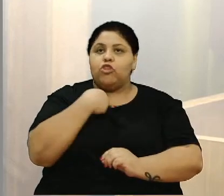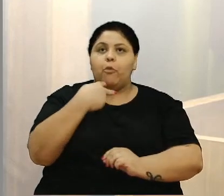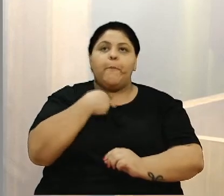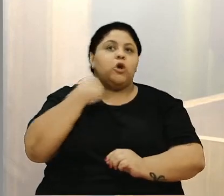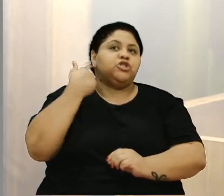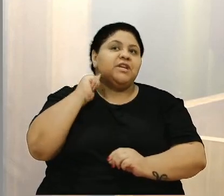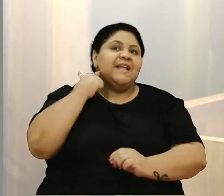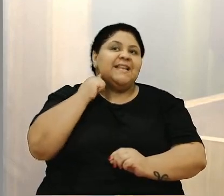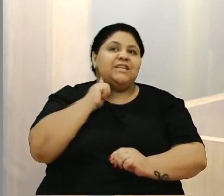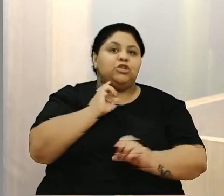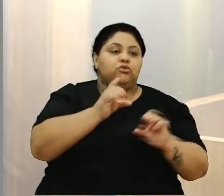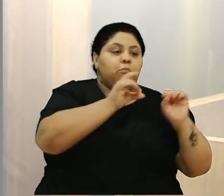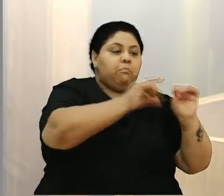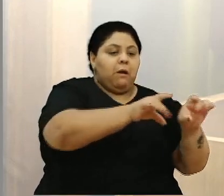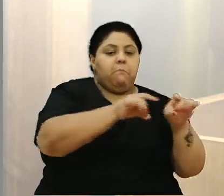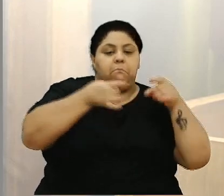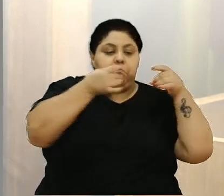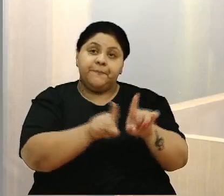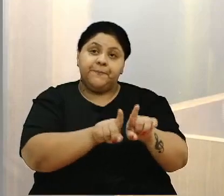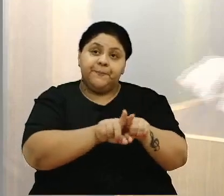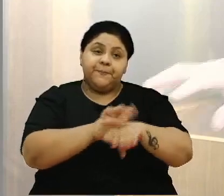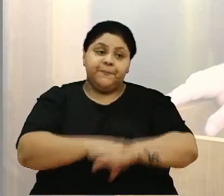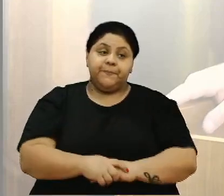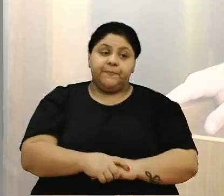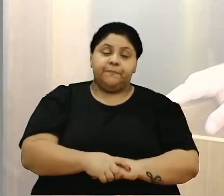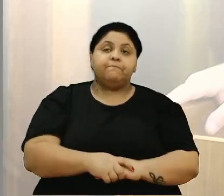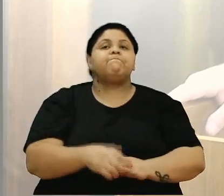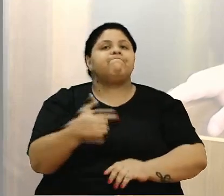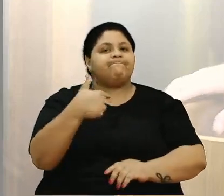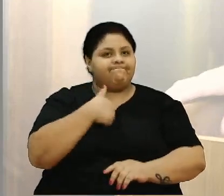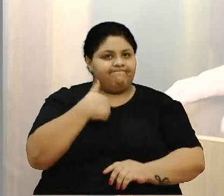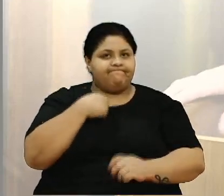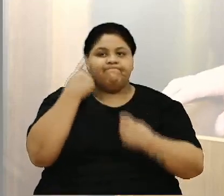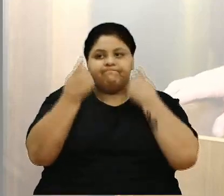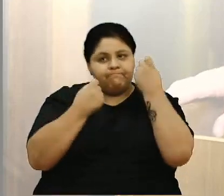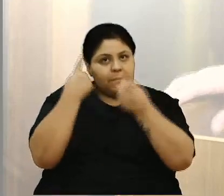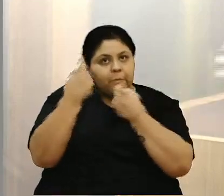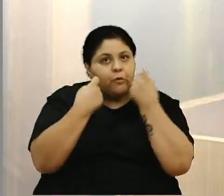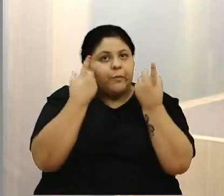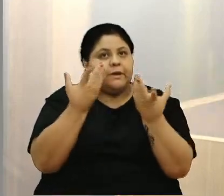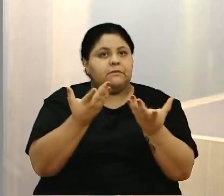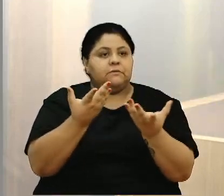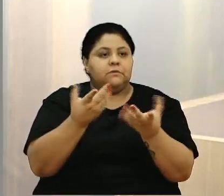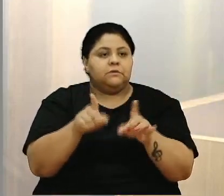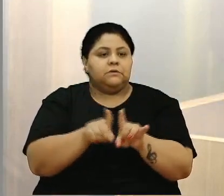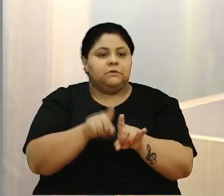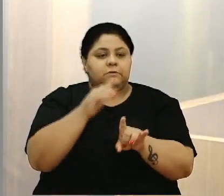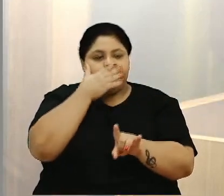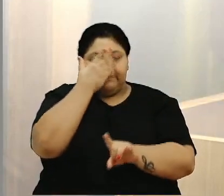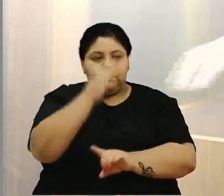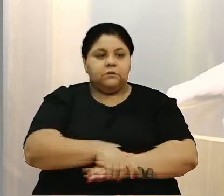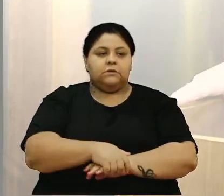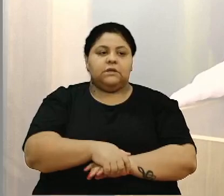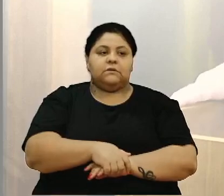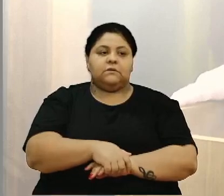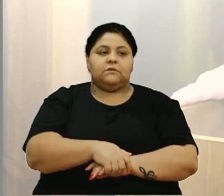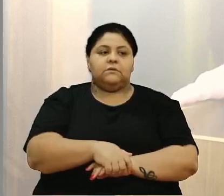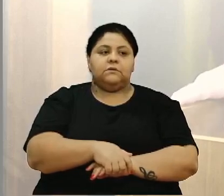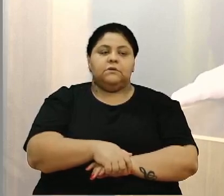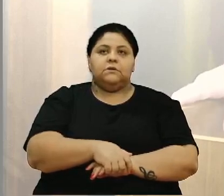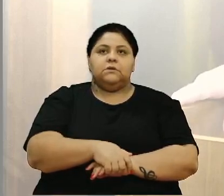descer churume, vai contaminar o solo, sem falar o risco de pegar fogo, né? E eu me lembro